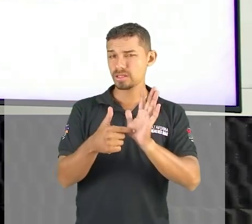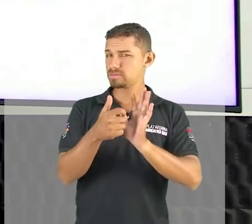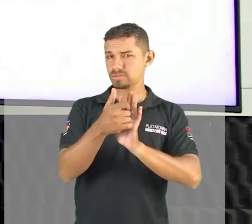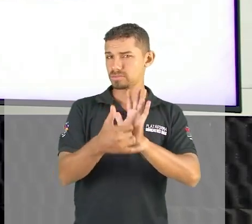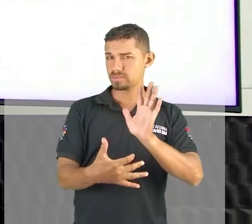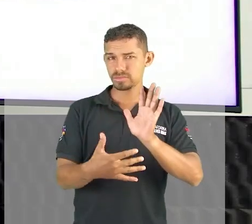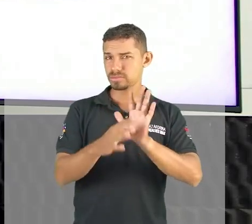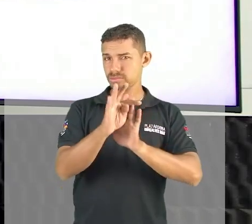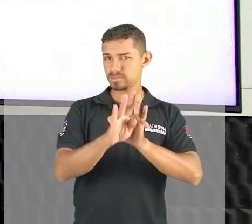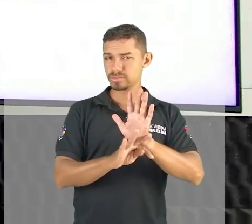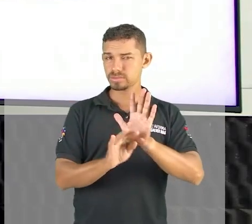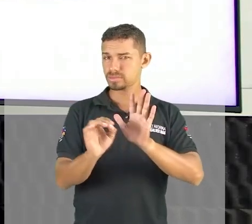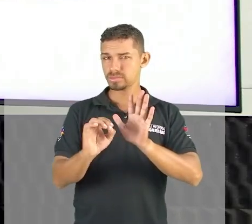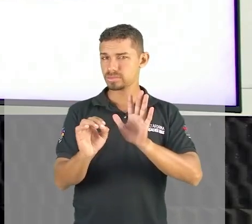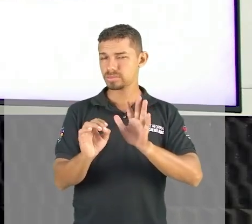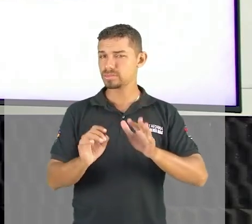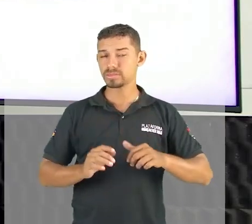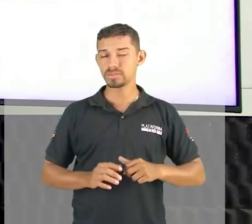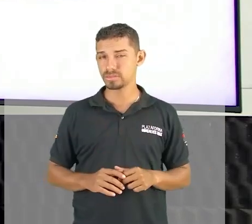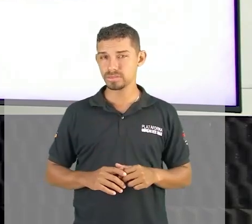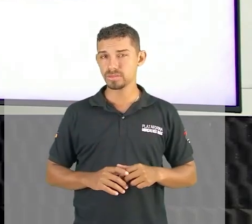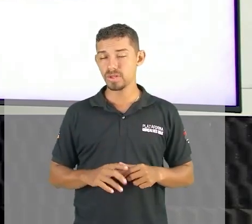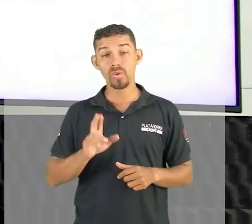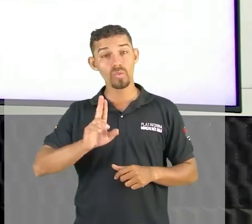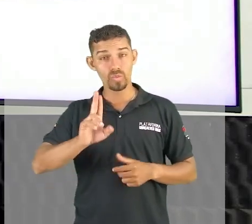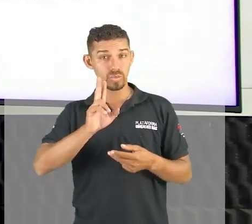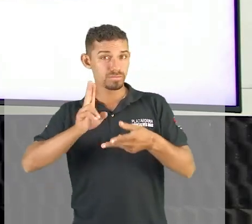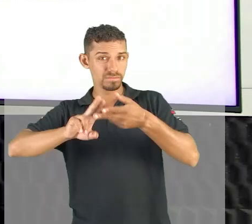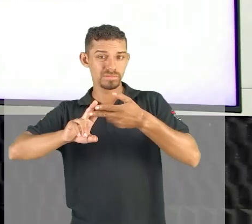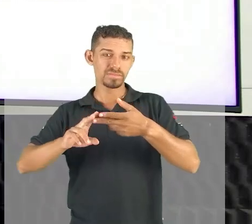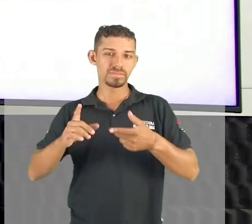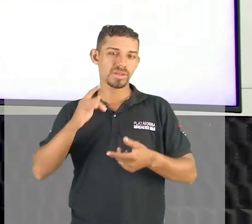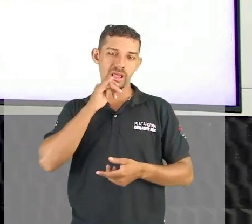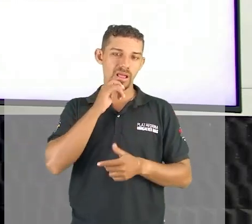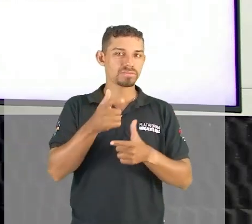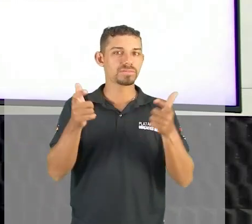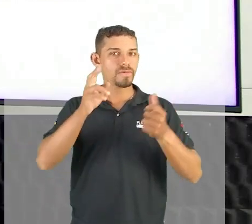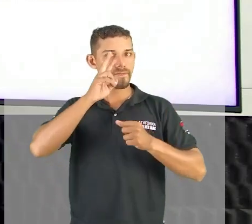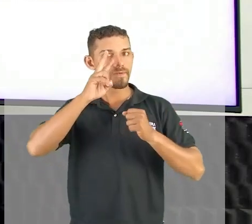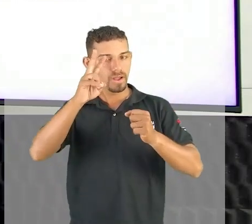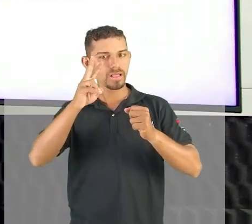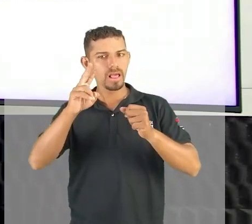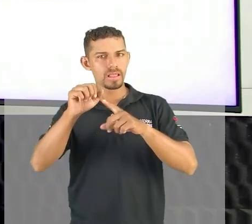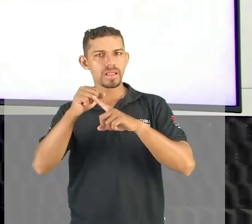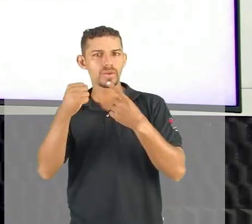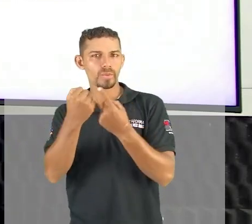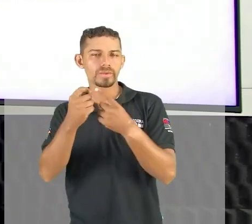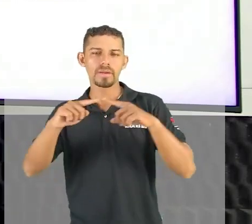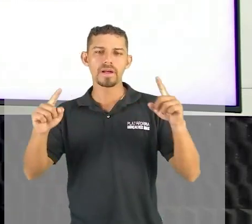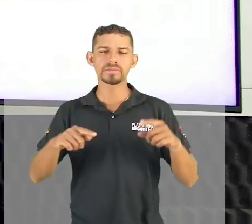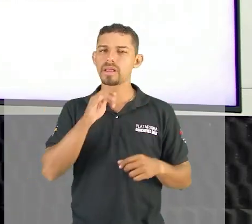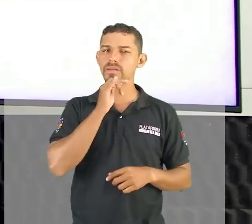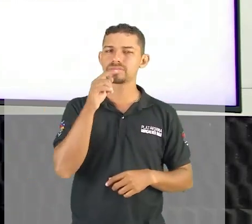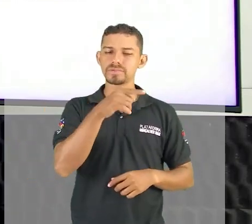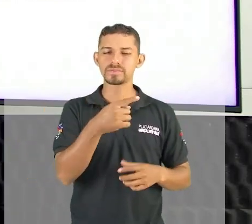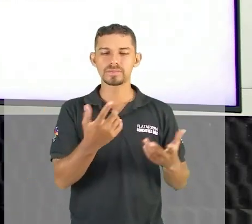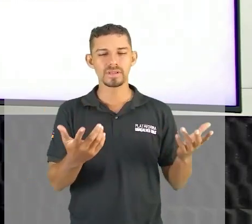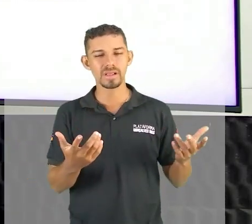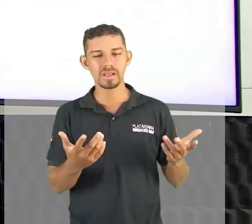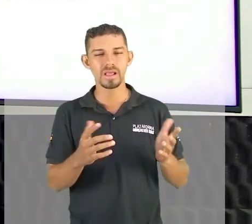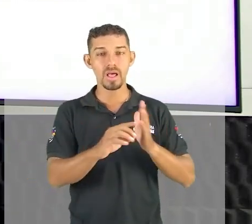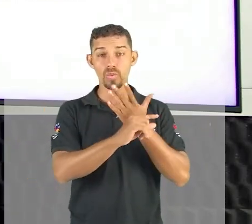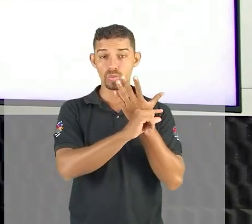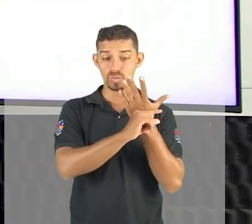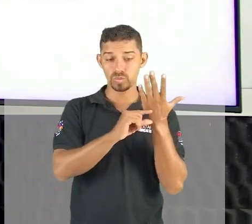né mostra esse uso dessas hashtags de forma muito eh intensa na sociedade Mas nenhum momento a gente percebe que o autor